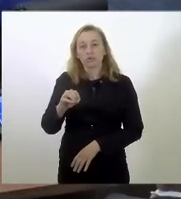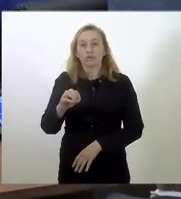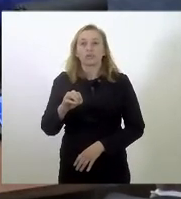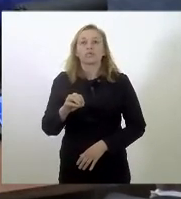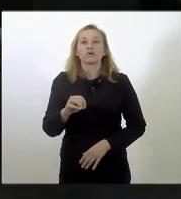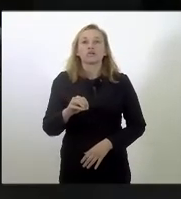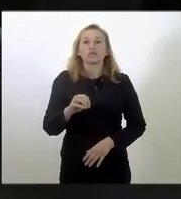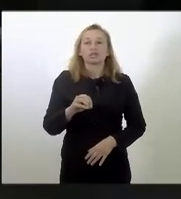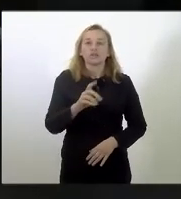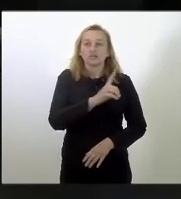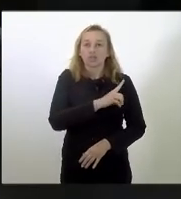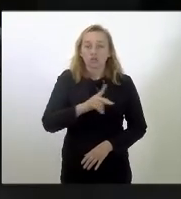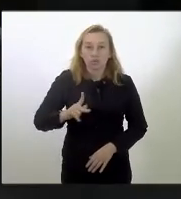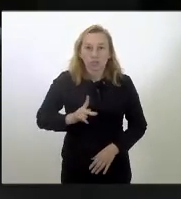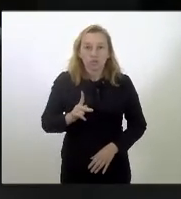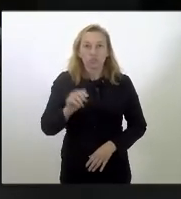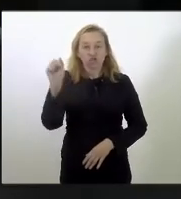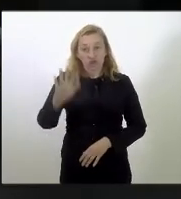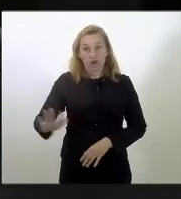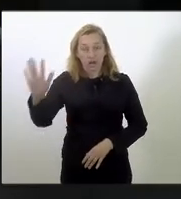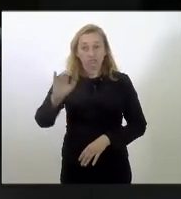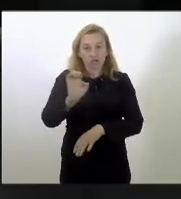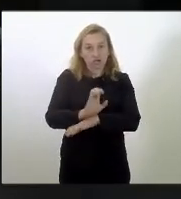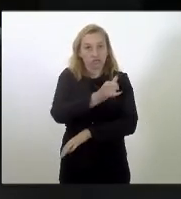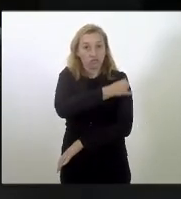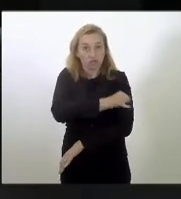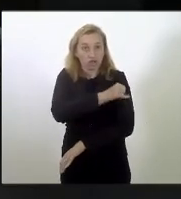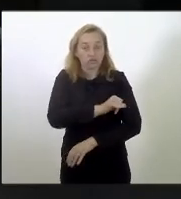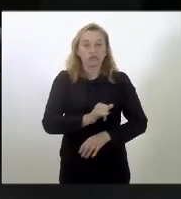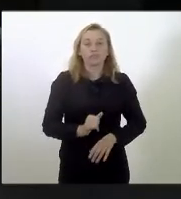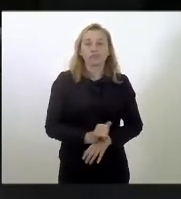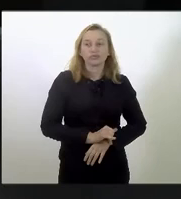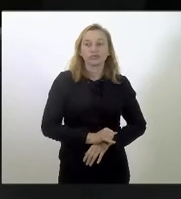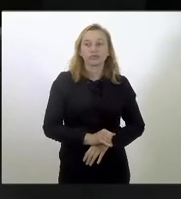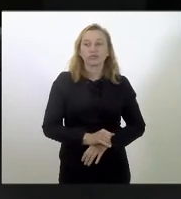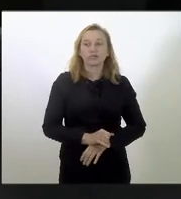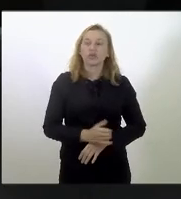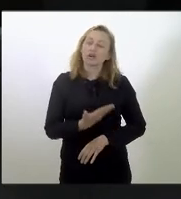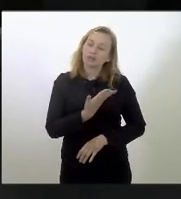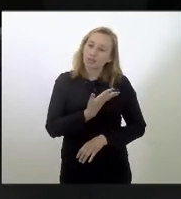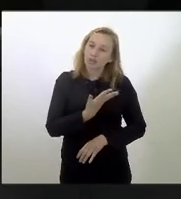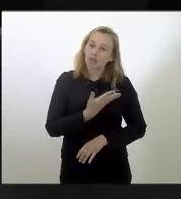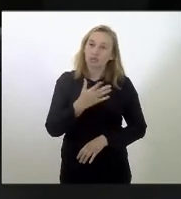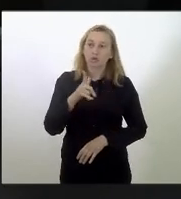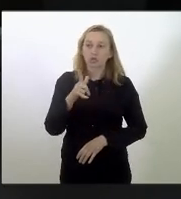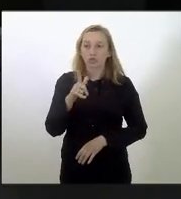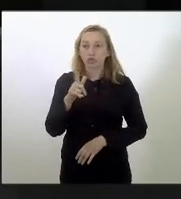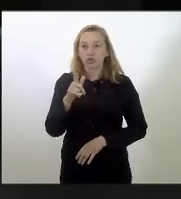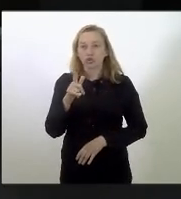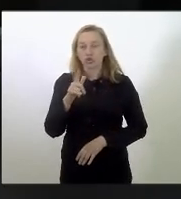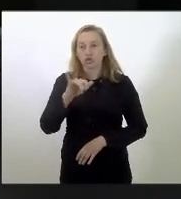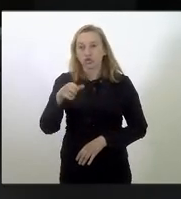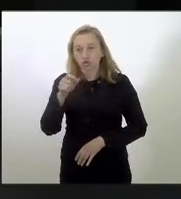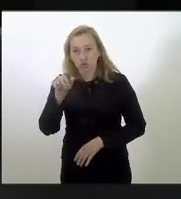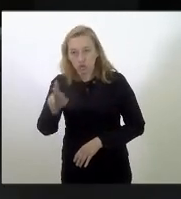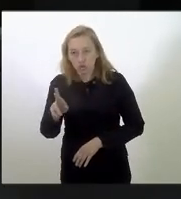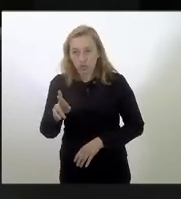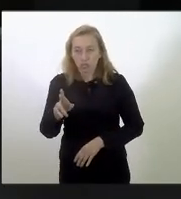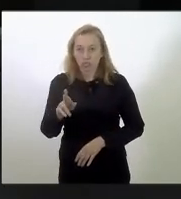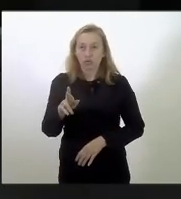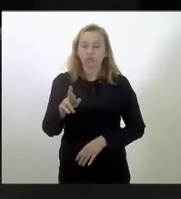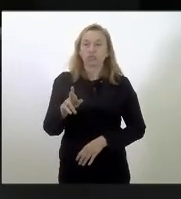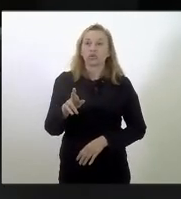defensor público-geral do Estado do Rio de Janeiro, ao meu querido Júlio Lopes, deputado federal, e